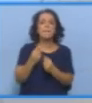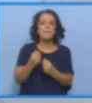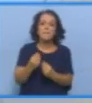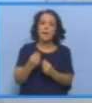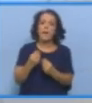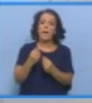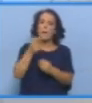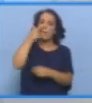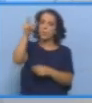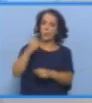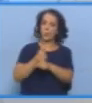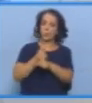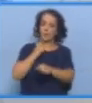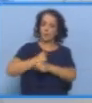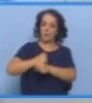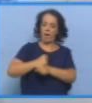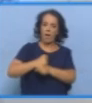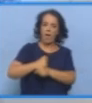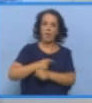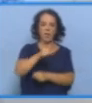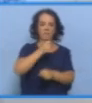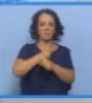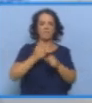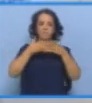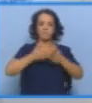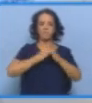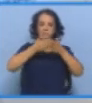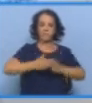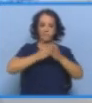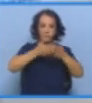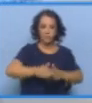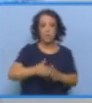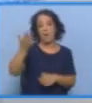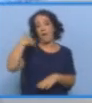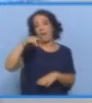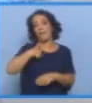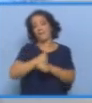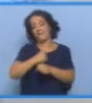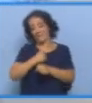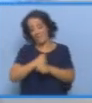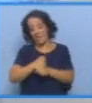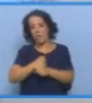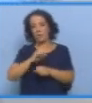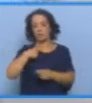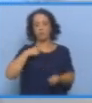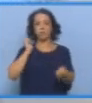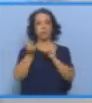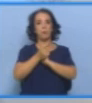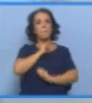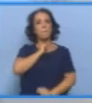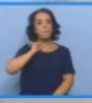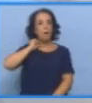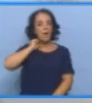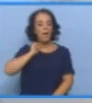alguém que também trabalhava no fundo dos navios, como eles trabalhavam, como servente na altura, e que é ordenado padre. De certo modo,